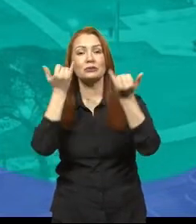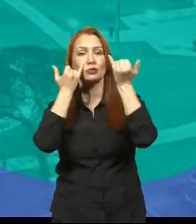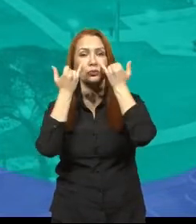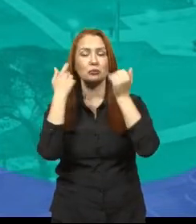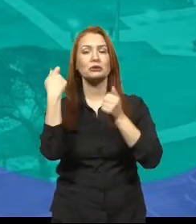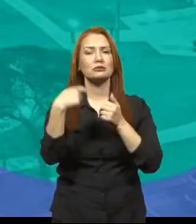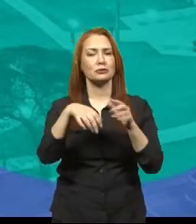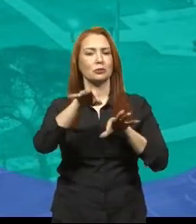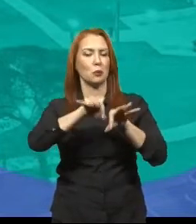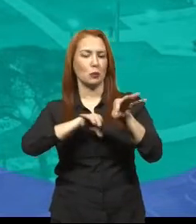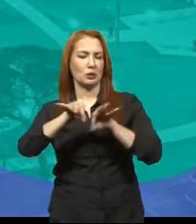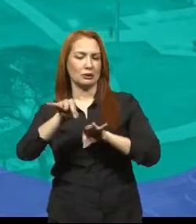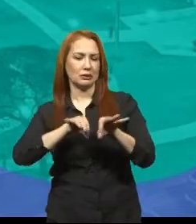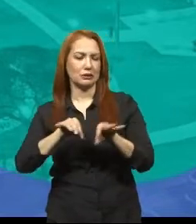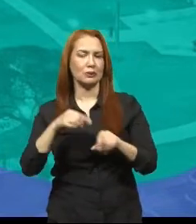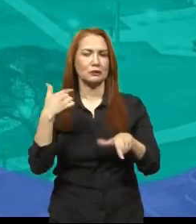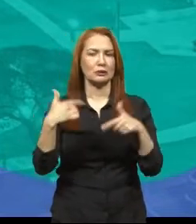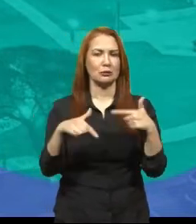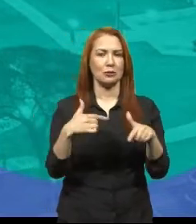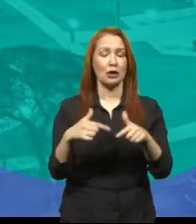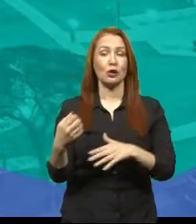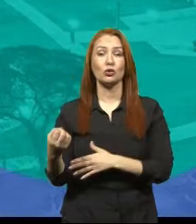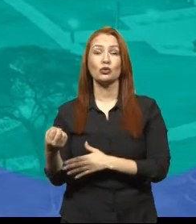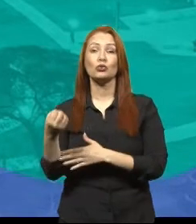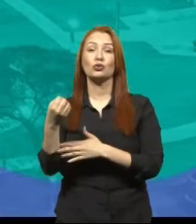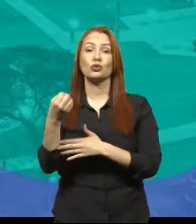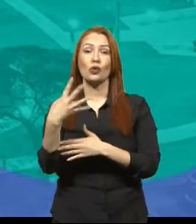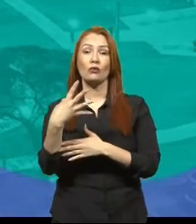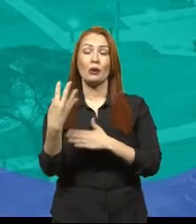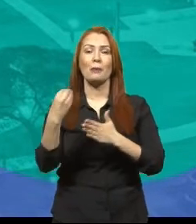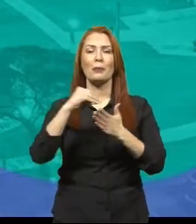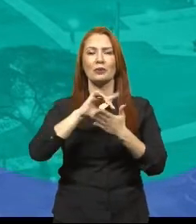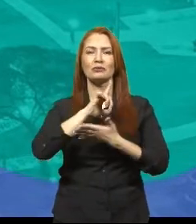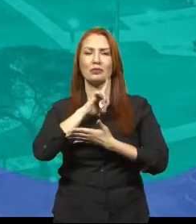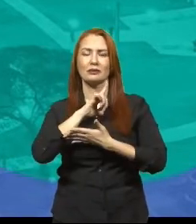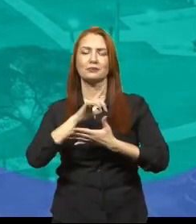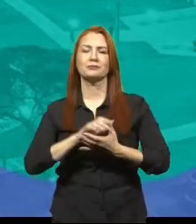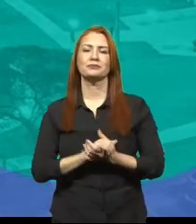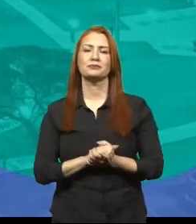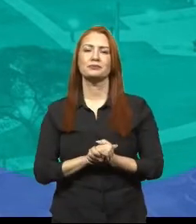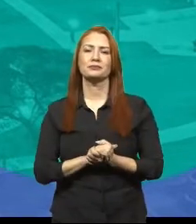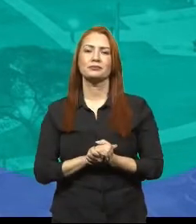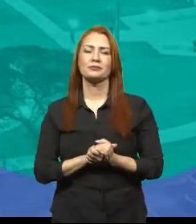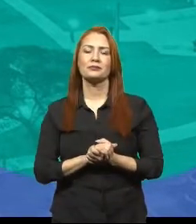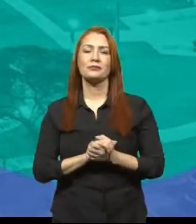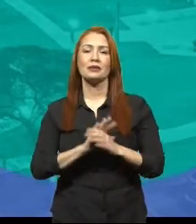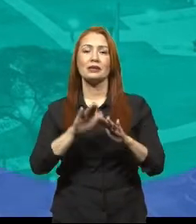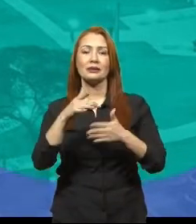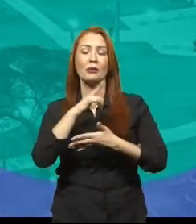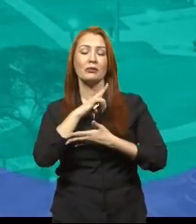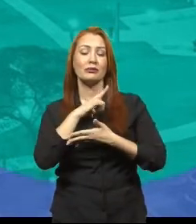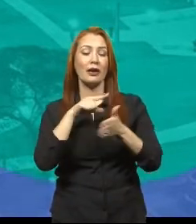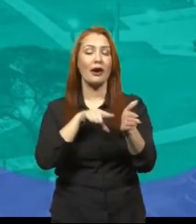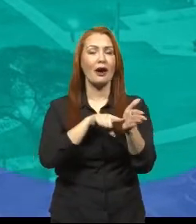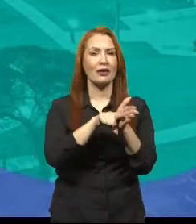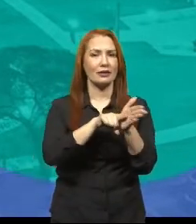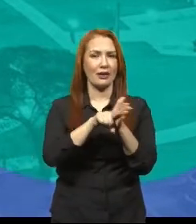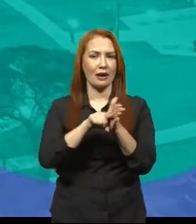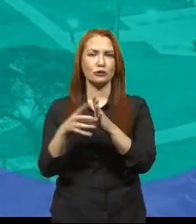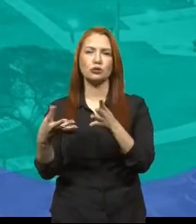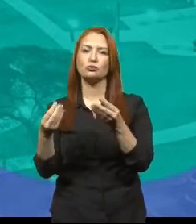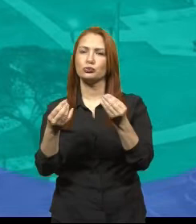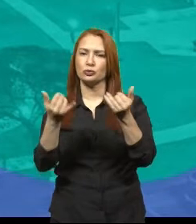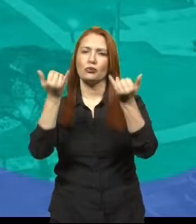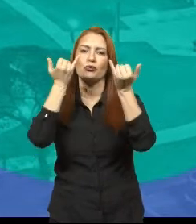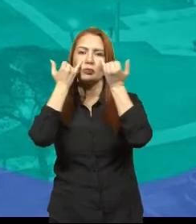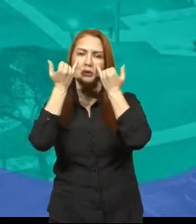ser trabalhados. Novas aplicações vão surgir. A gente tem o Big Data, né? Análise de grande conjunto de dados que